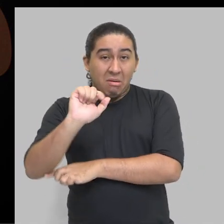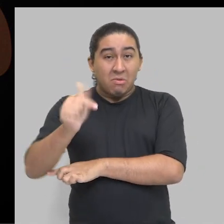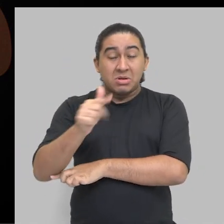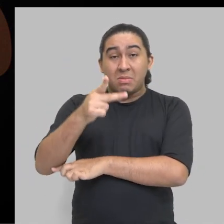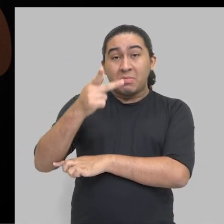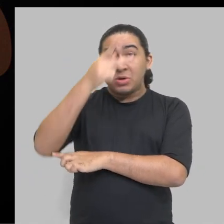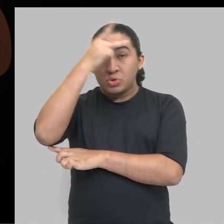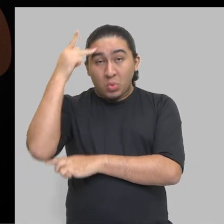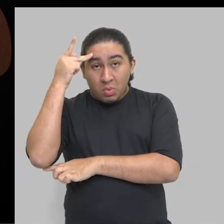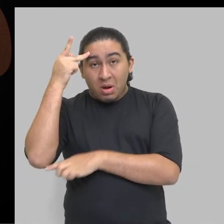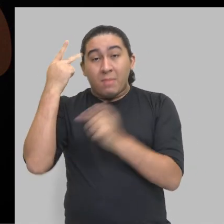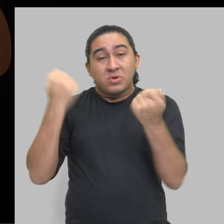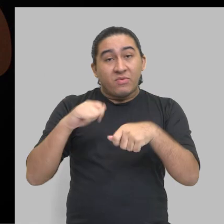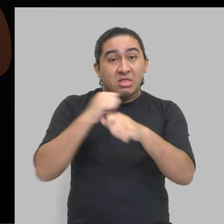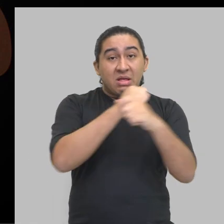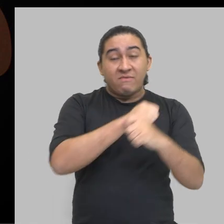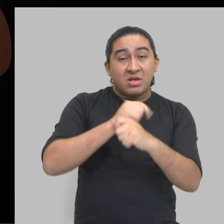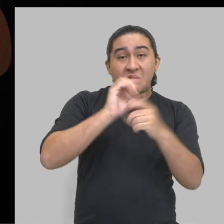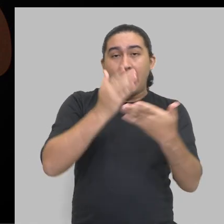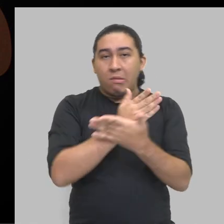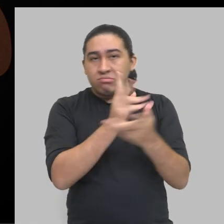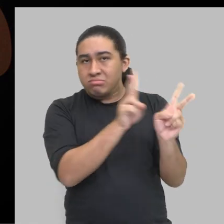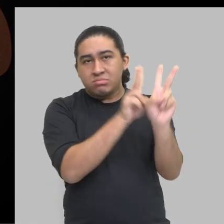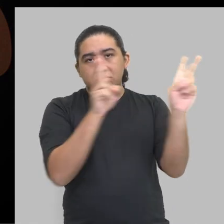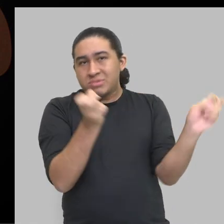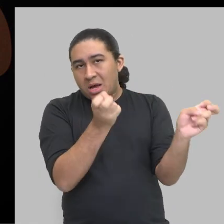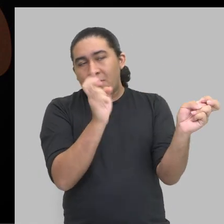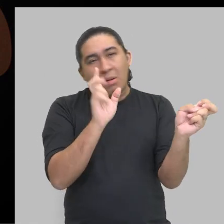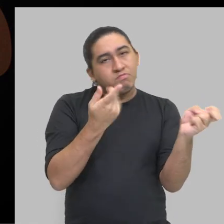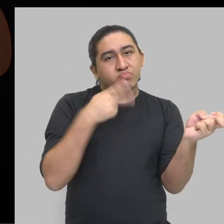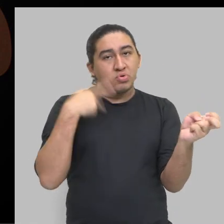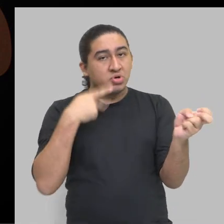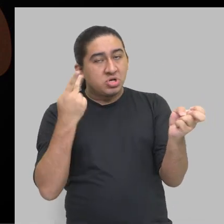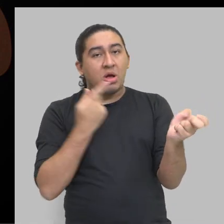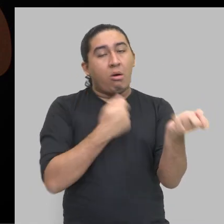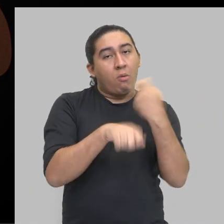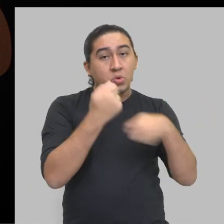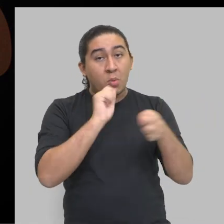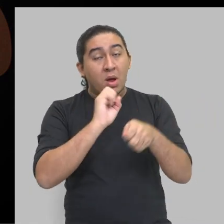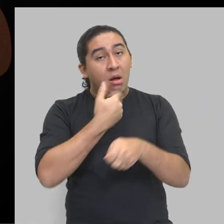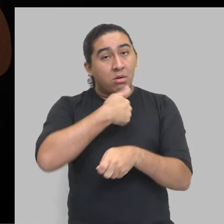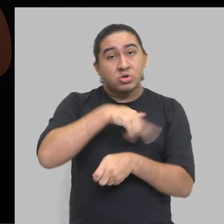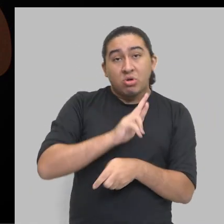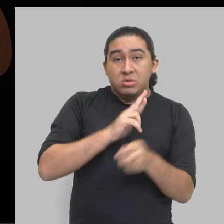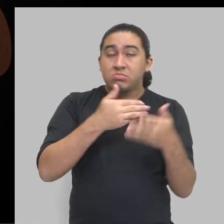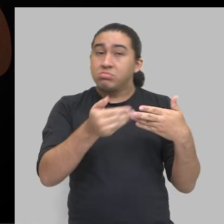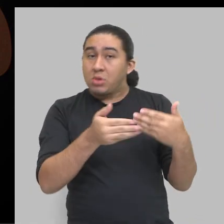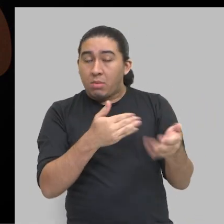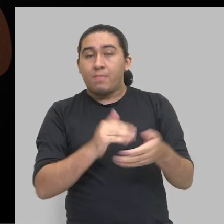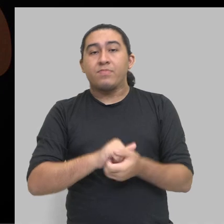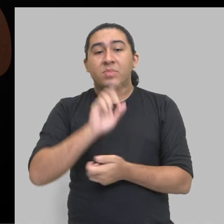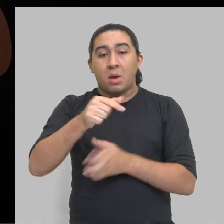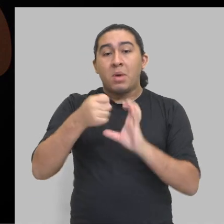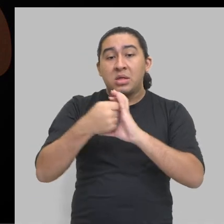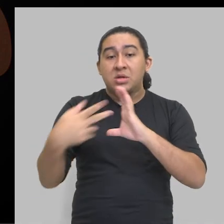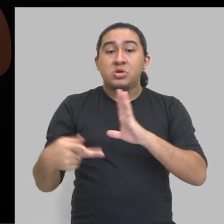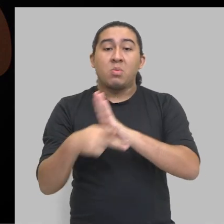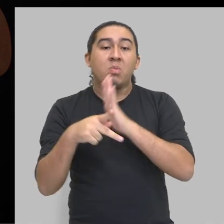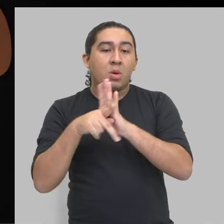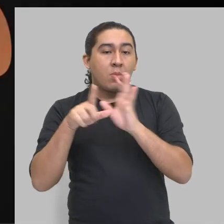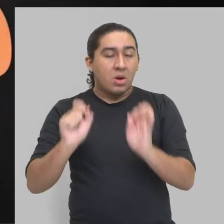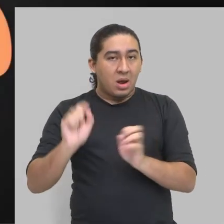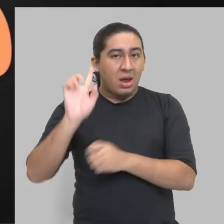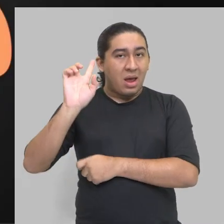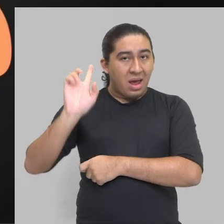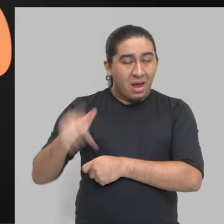uma causa, seja ela política, econômica ou religiosa. Isso é a característica, o conceito de